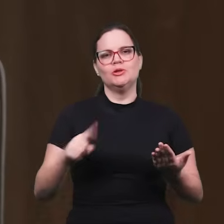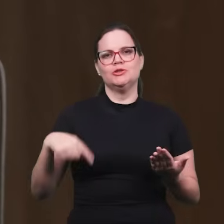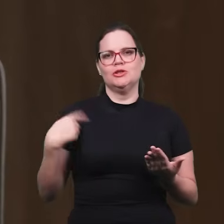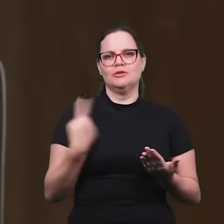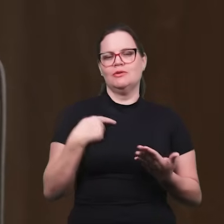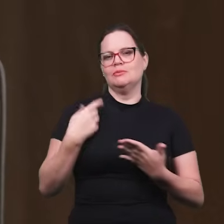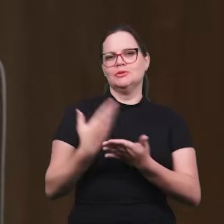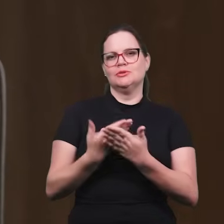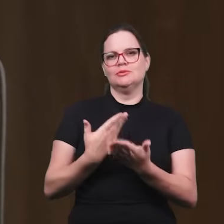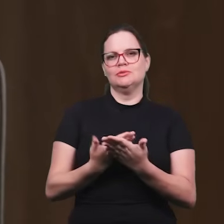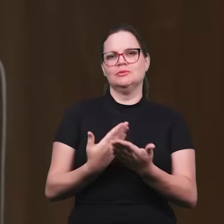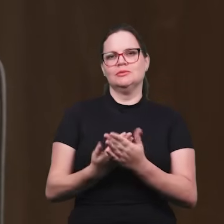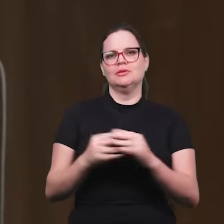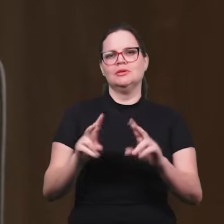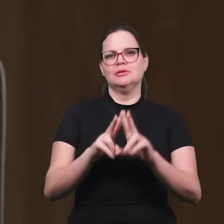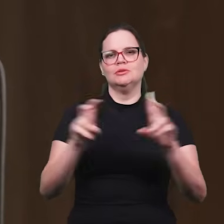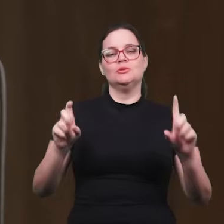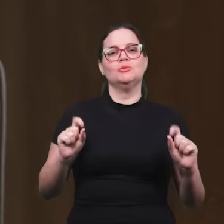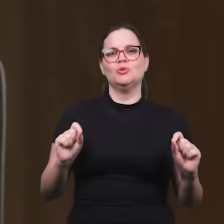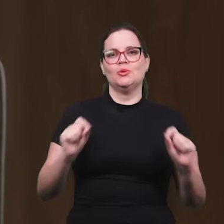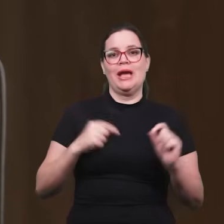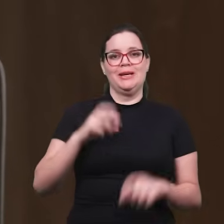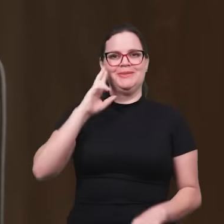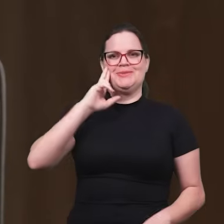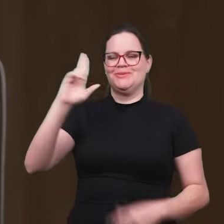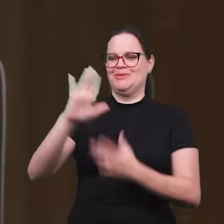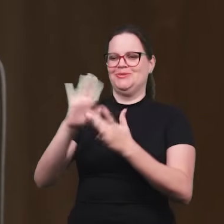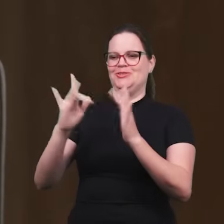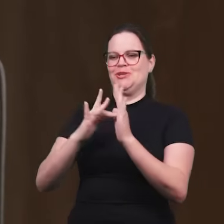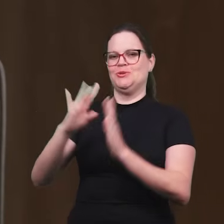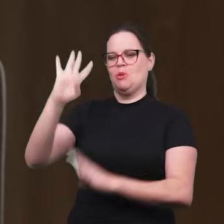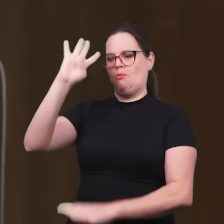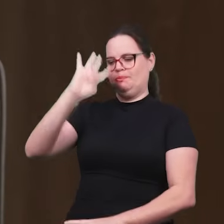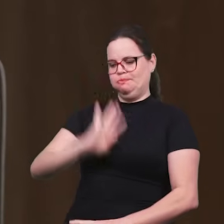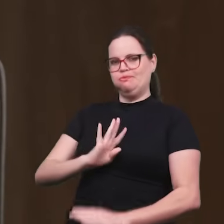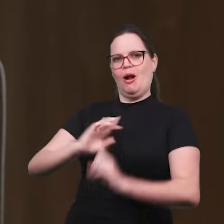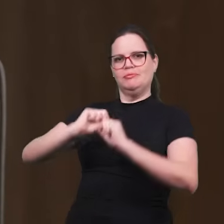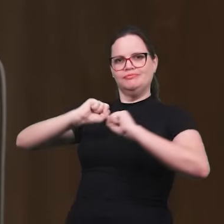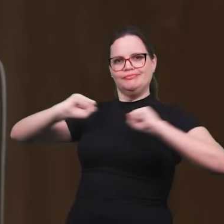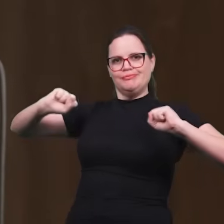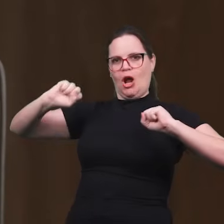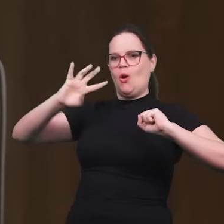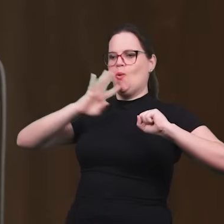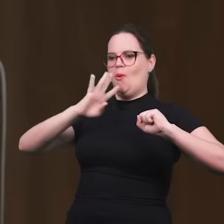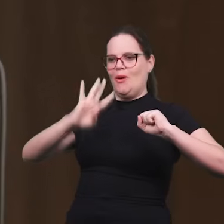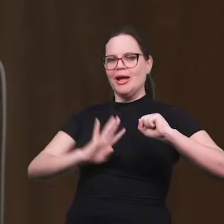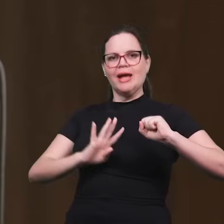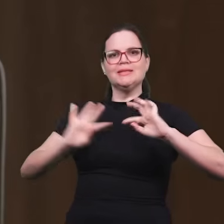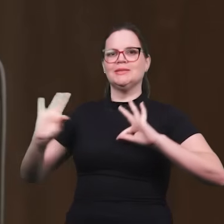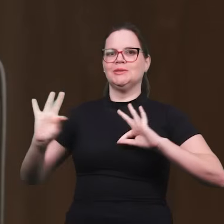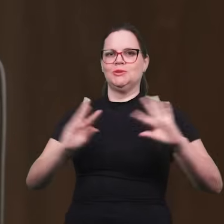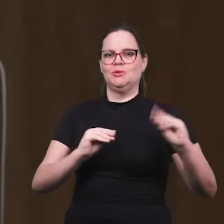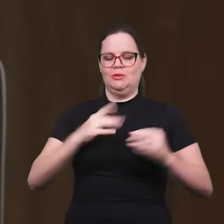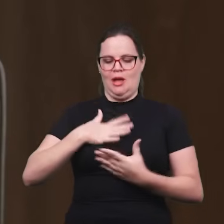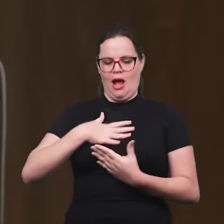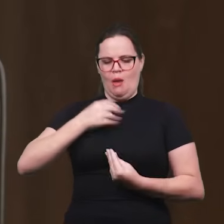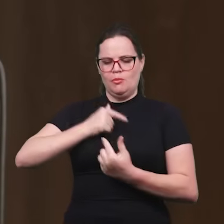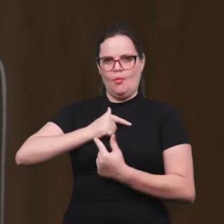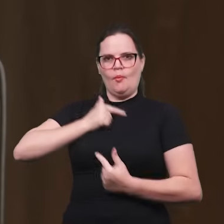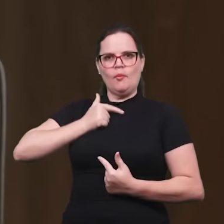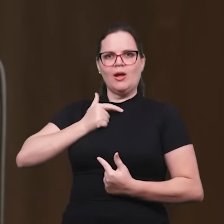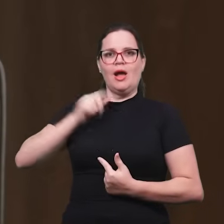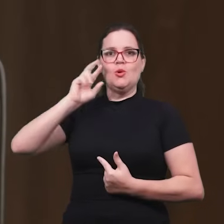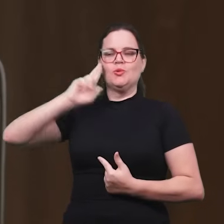hoje, veremos que o Senhor Jesus nos conhece profundamente. Ele deseja preencher o vazio da